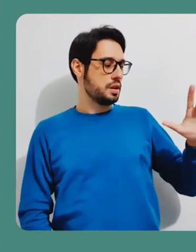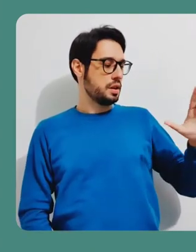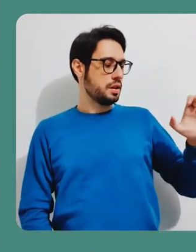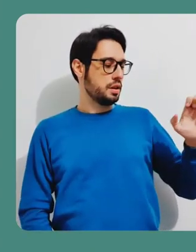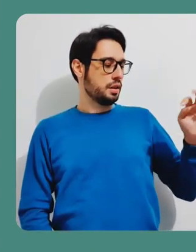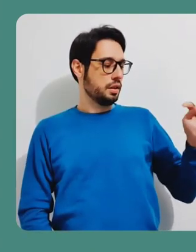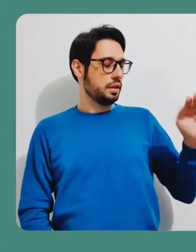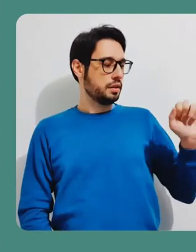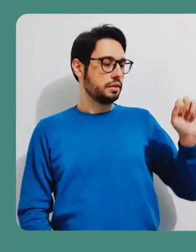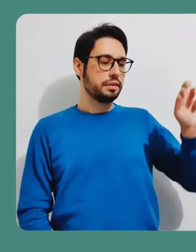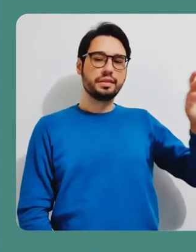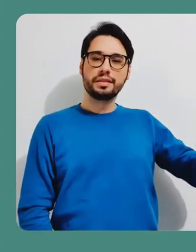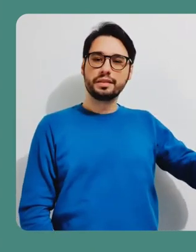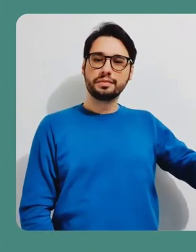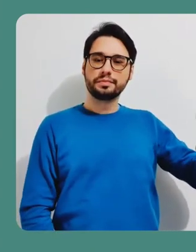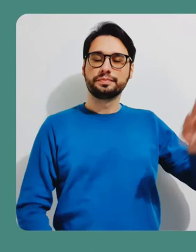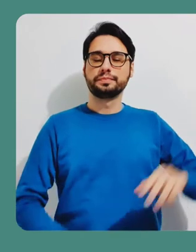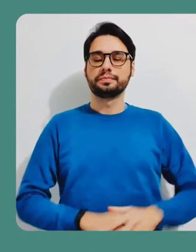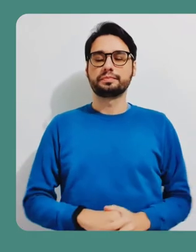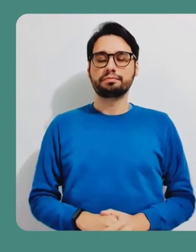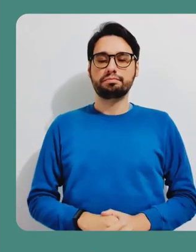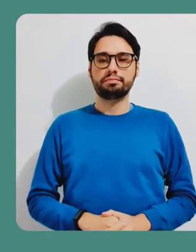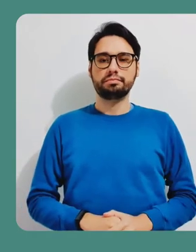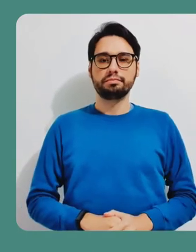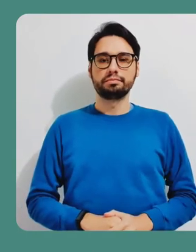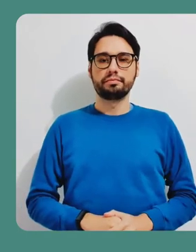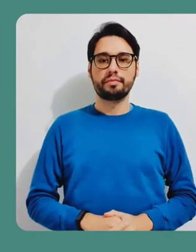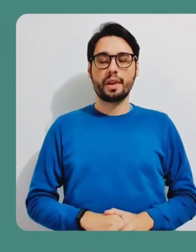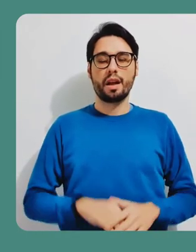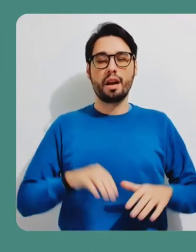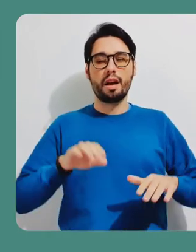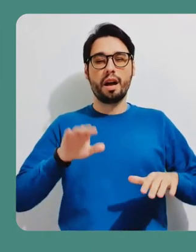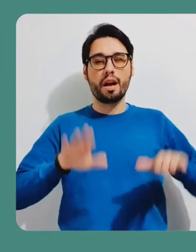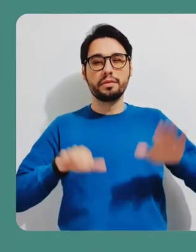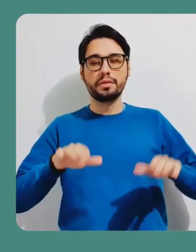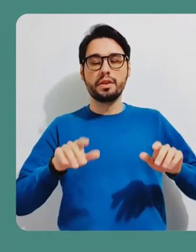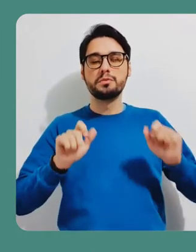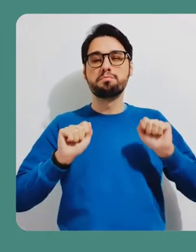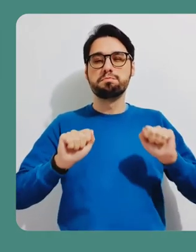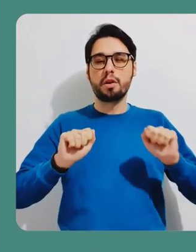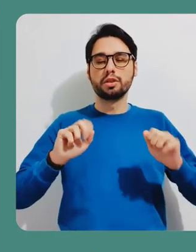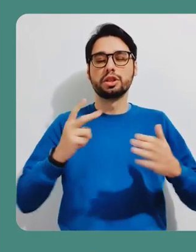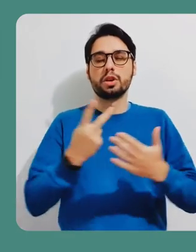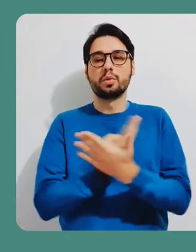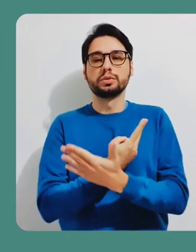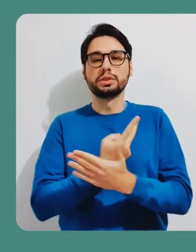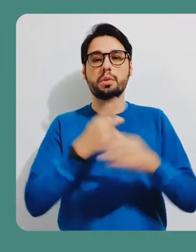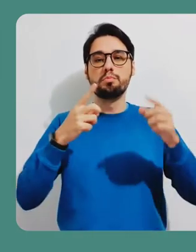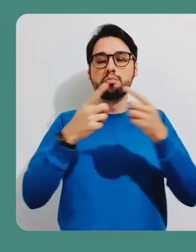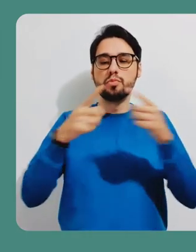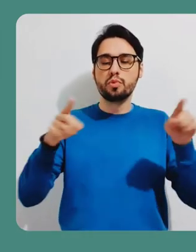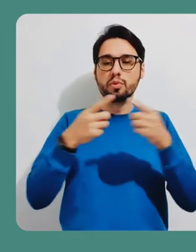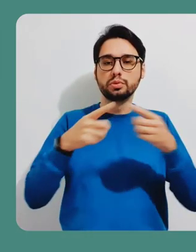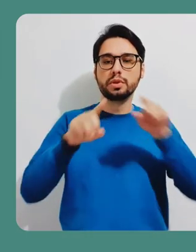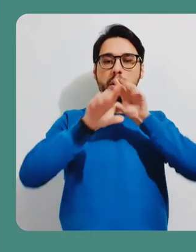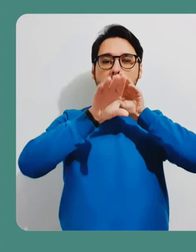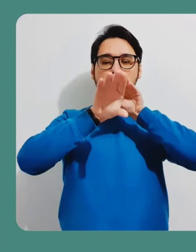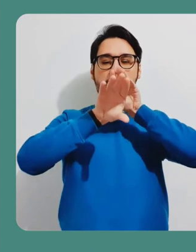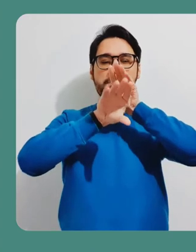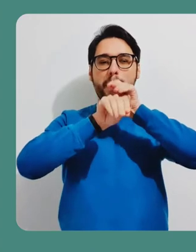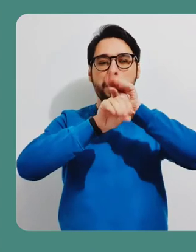faixas estão sobrepostas isso significa que se eu tocar as duas ao mesmo tempo eu não vou conseguir escutar bem a voz